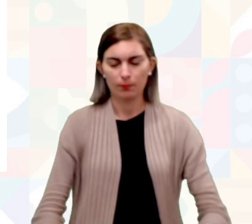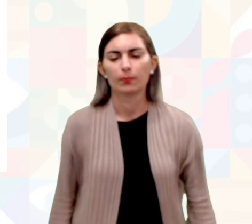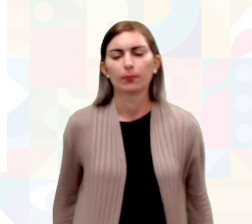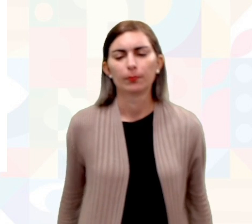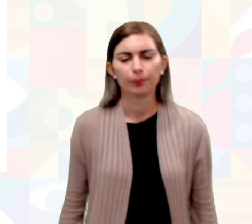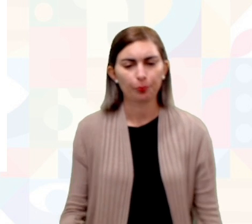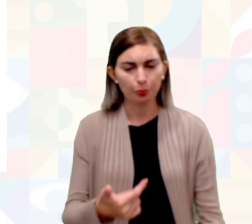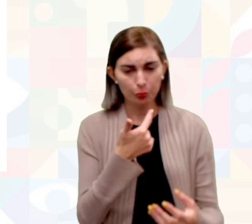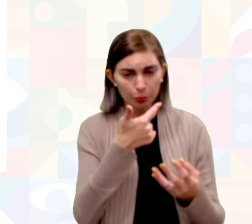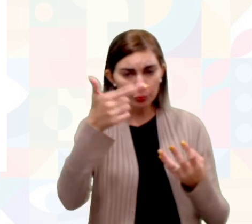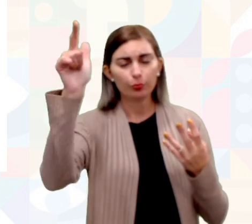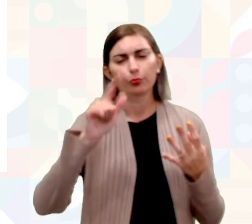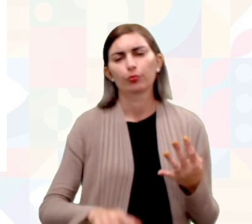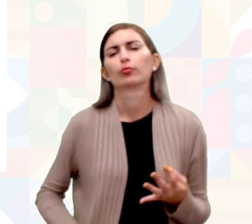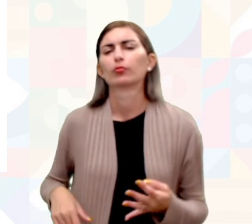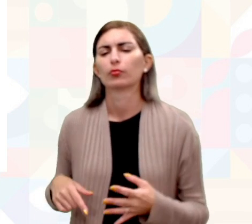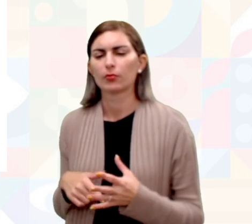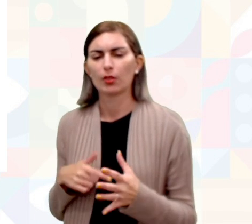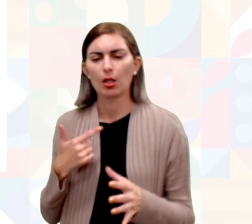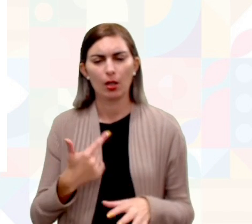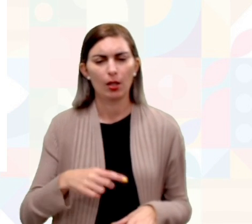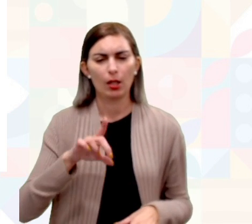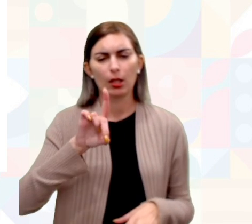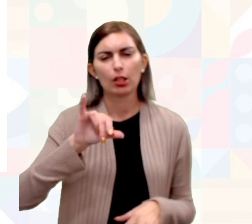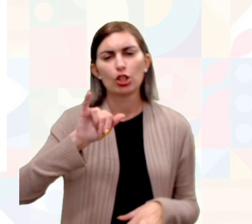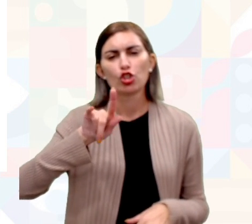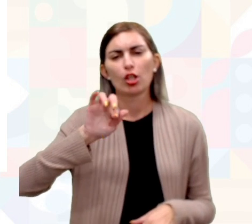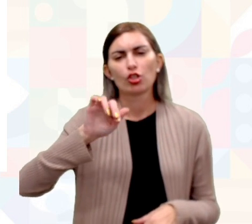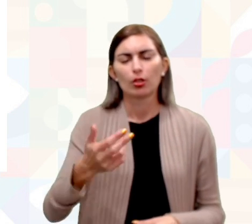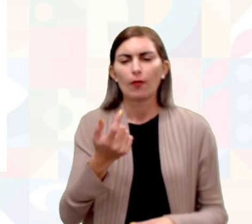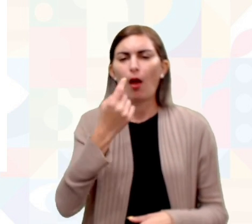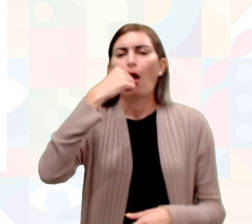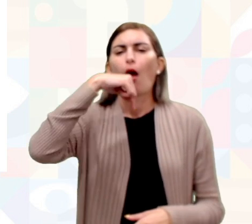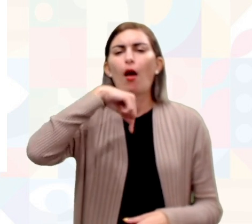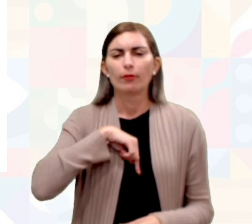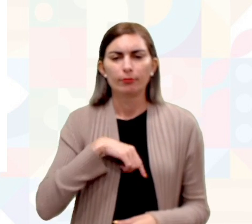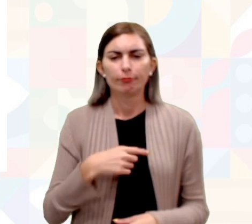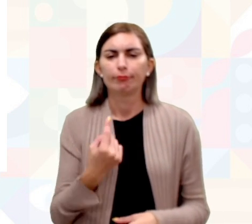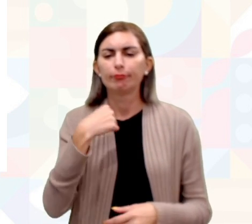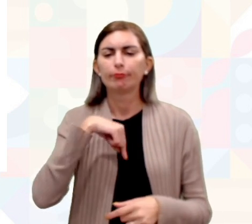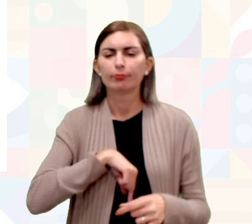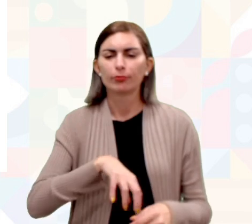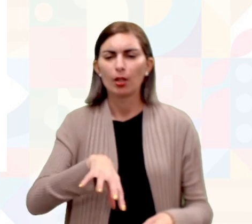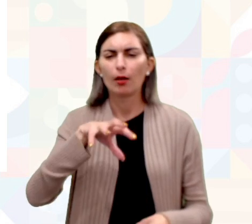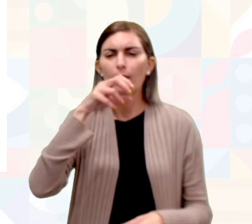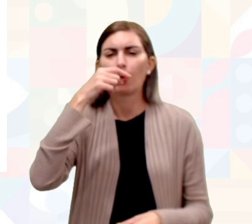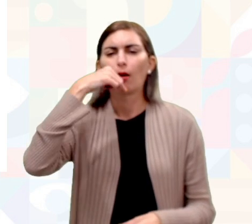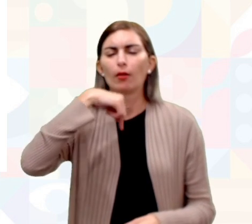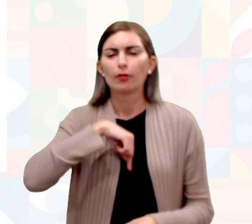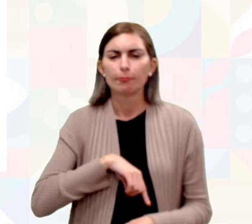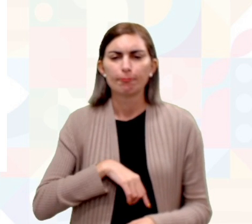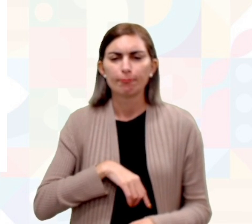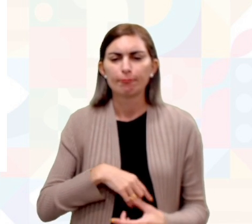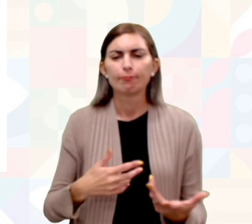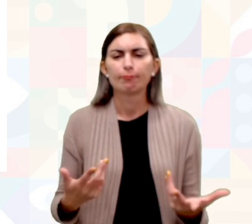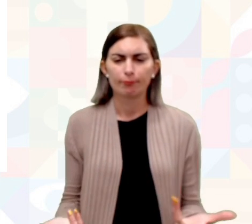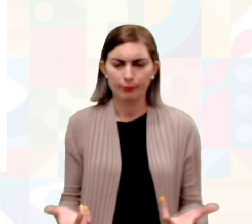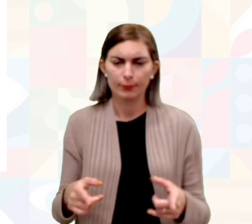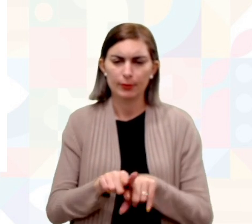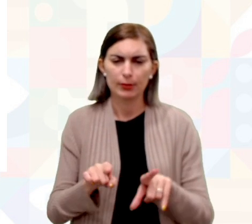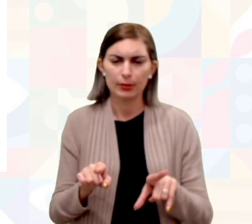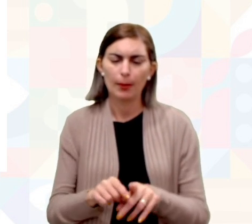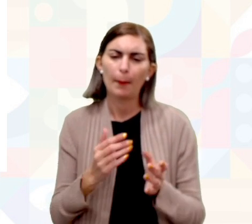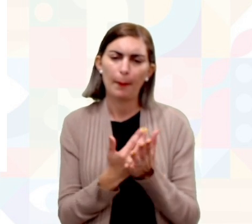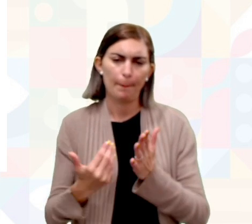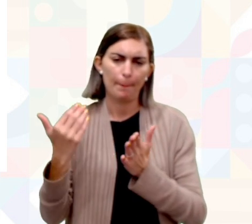Uma outra via de exposição é a via digestiva, né? Geralmente ela é relacionada com intoxicações intencionais e também de